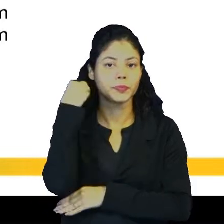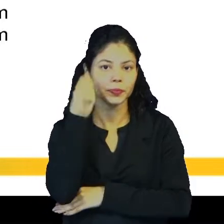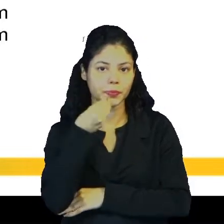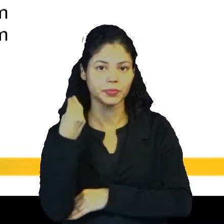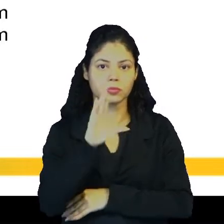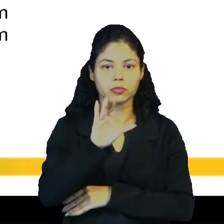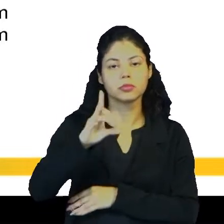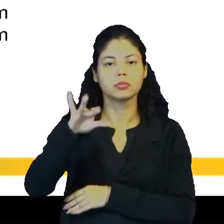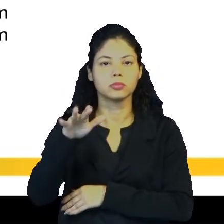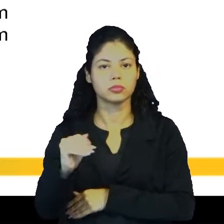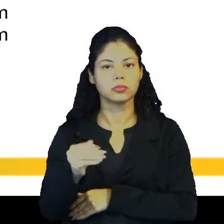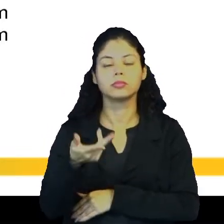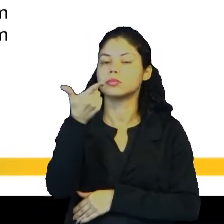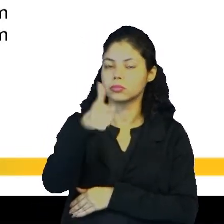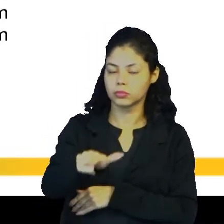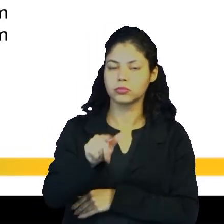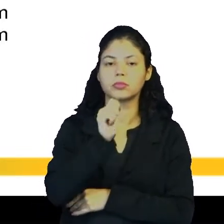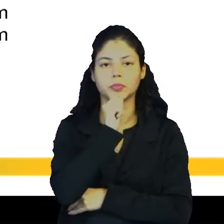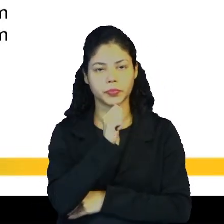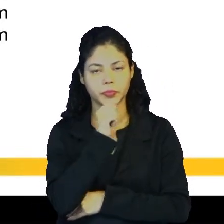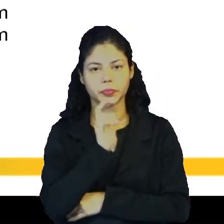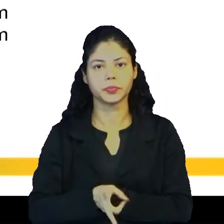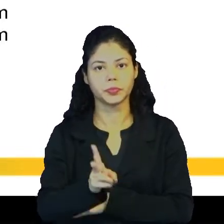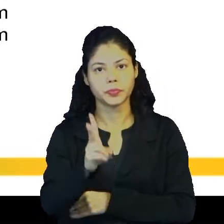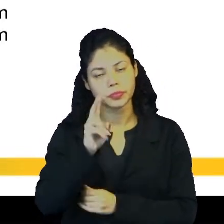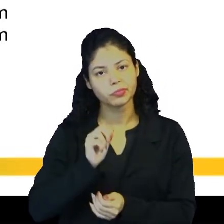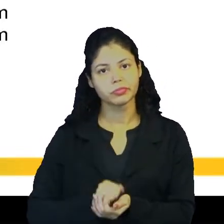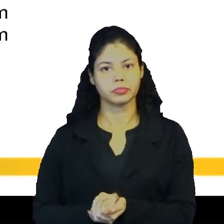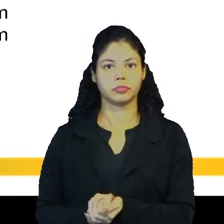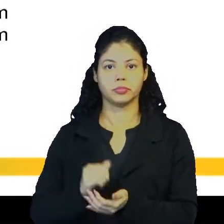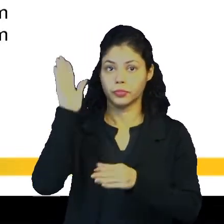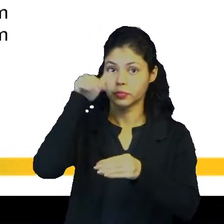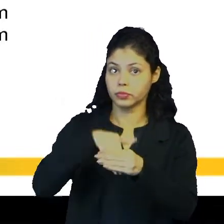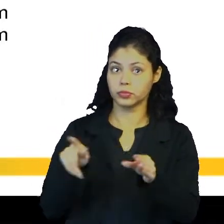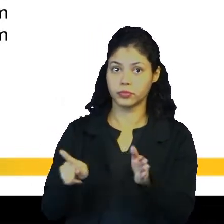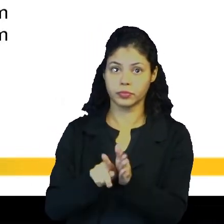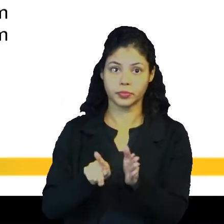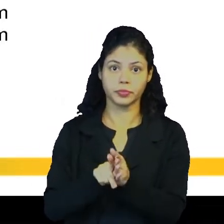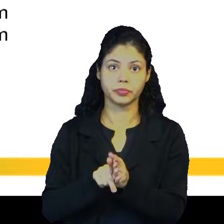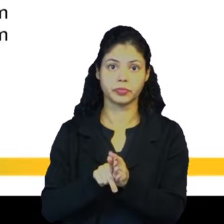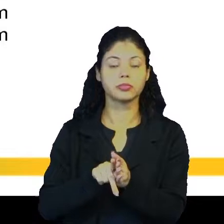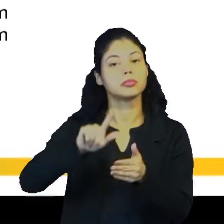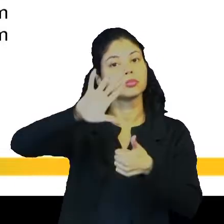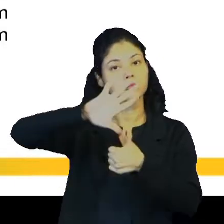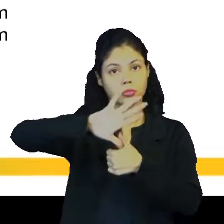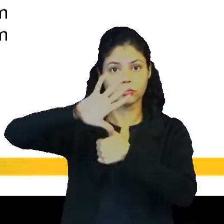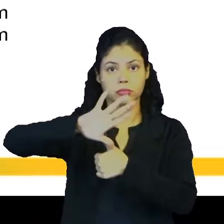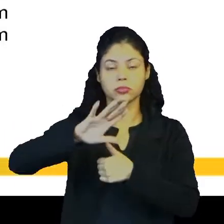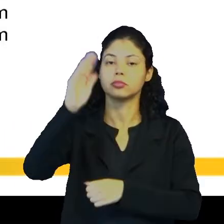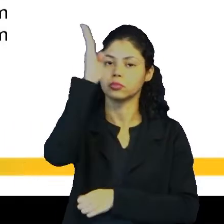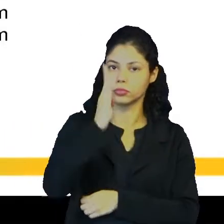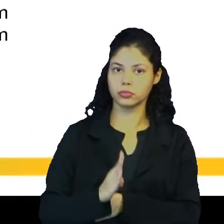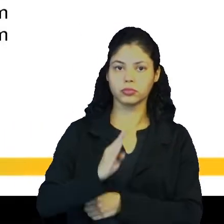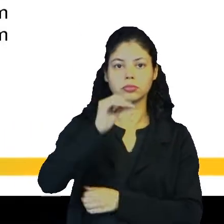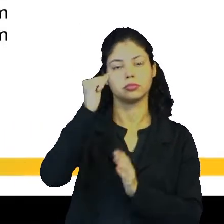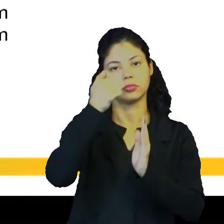se repetisse em outros locais. Um dos primeiros golpes a serem apoiados pelos norte-americanos foi o que aconteceu no Brasil